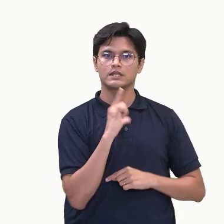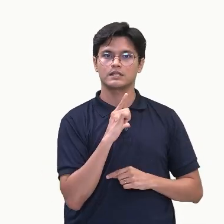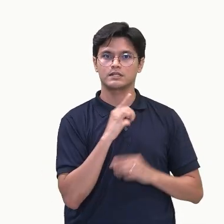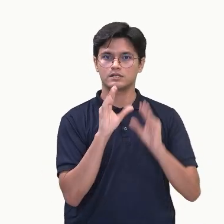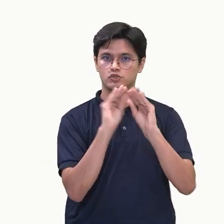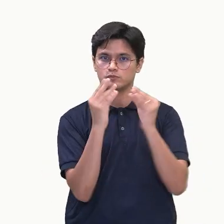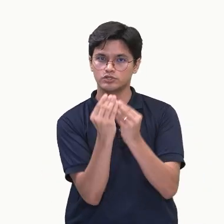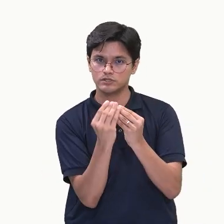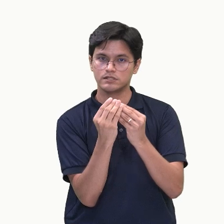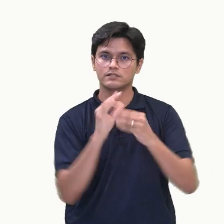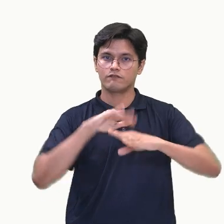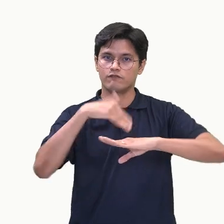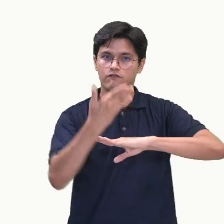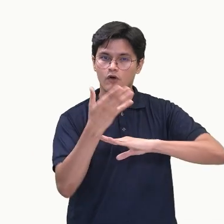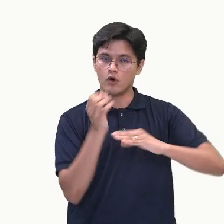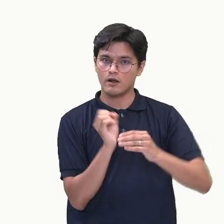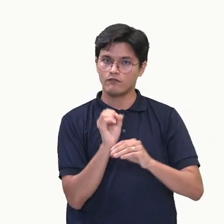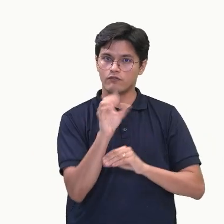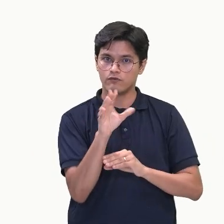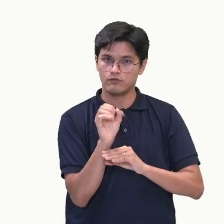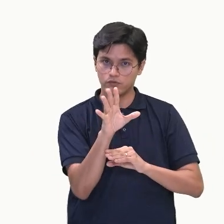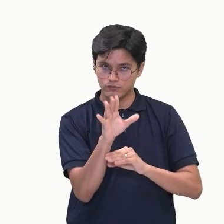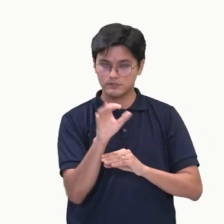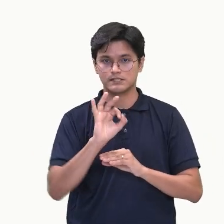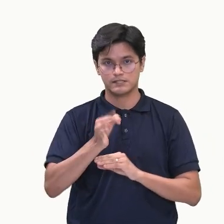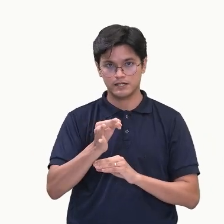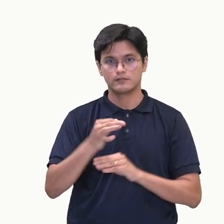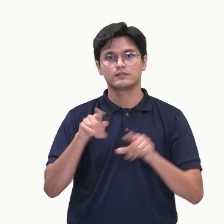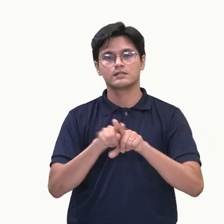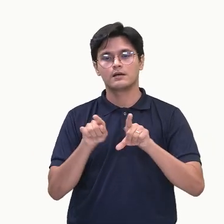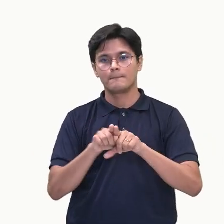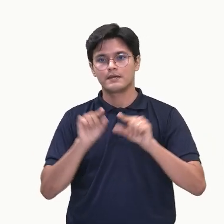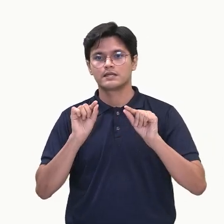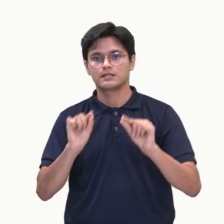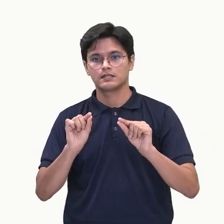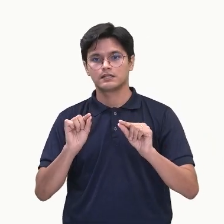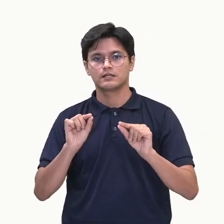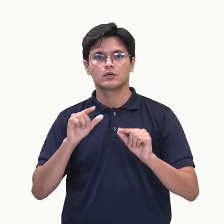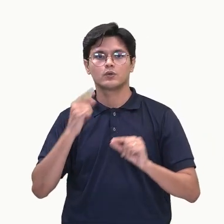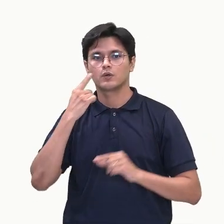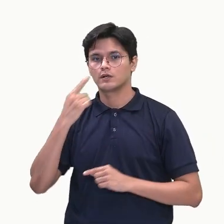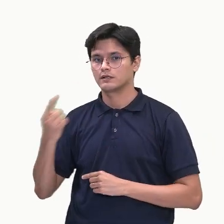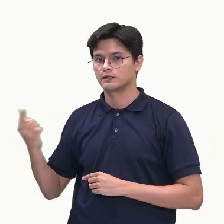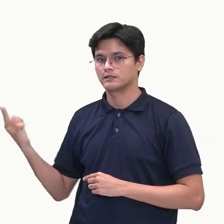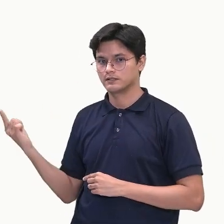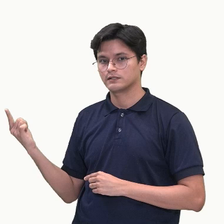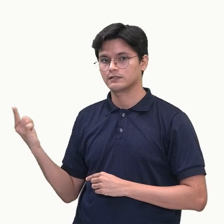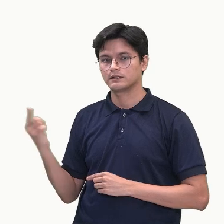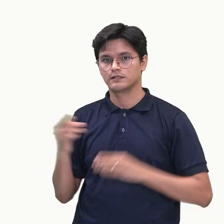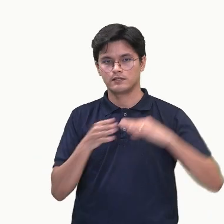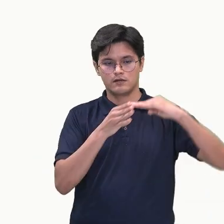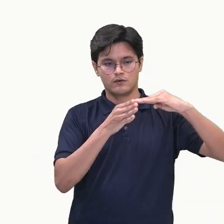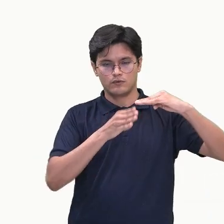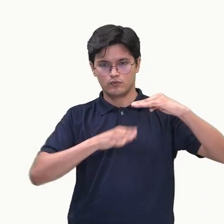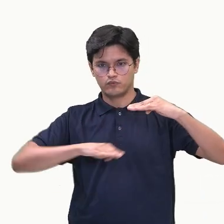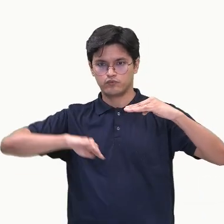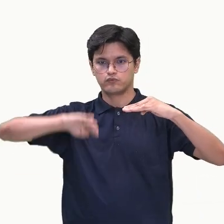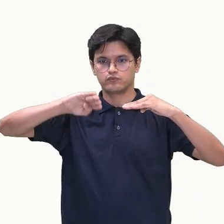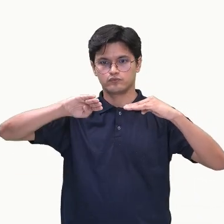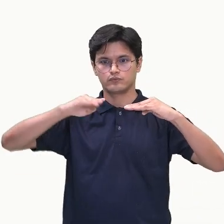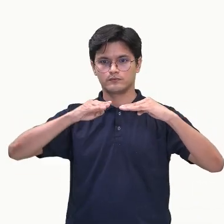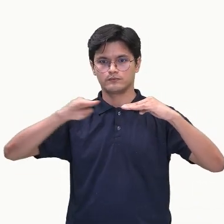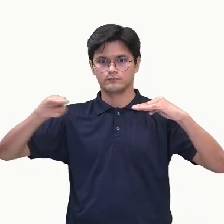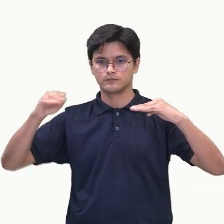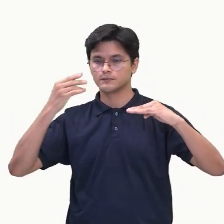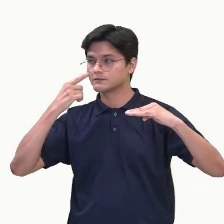substância para fora, certo? Temos ainda como glândulas exócrinas essa outra formação aqui, ó. Também